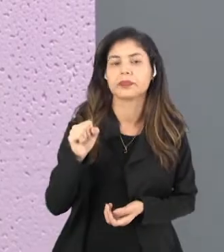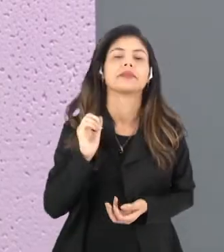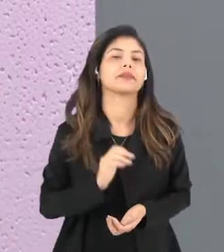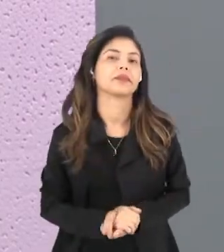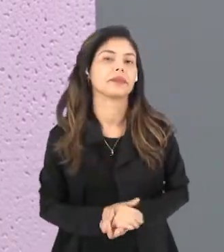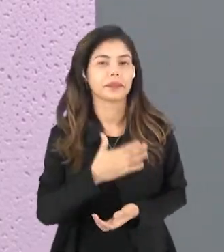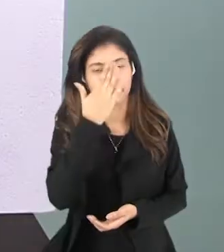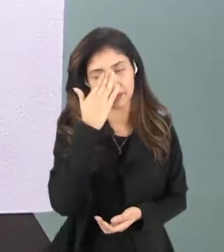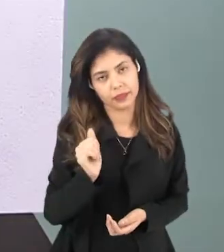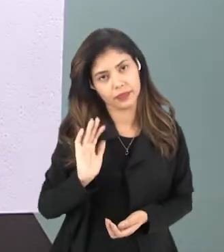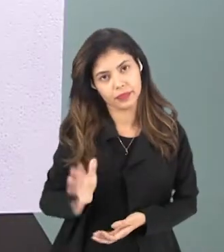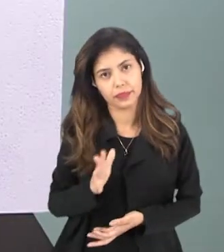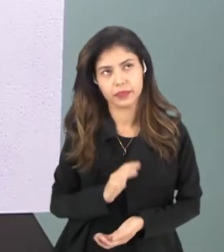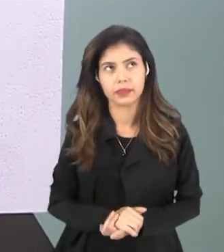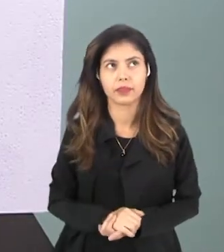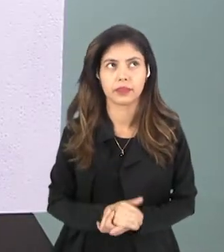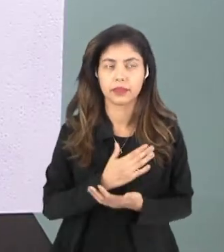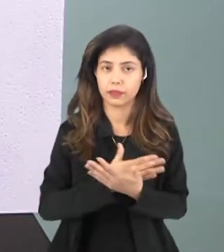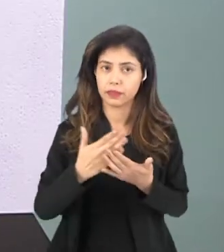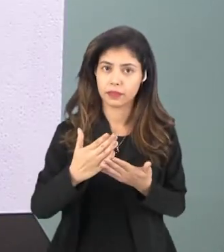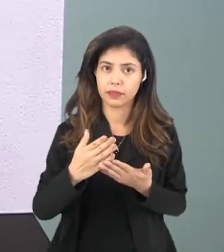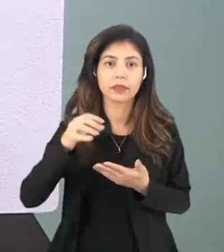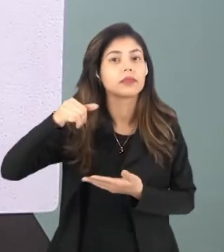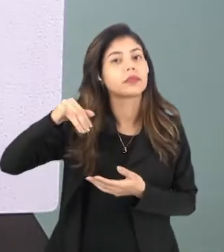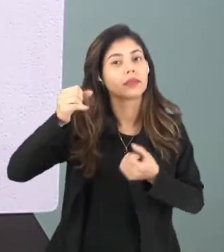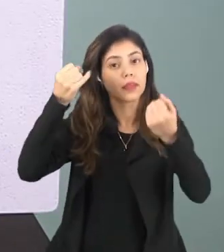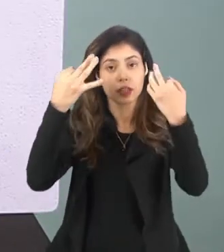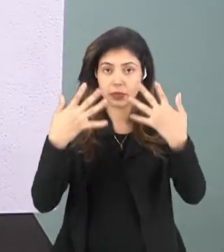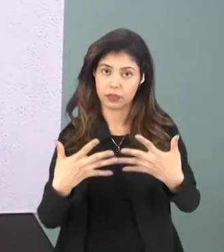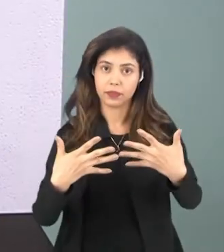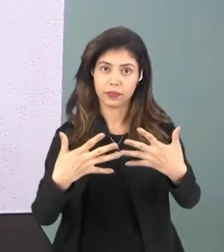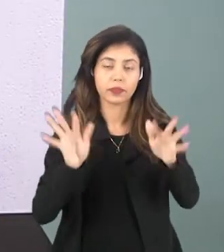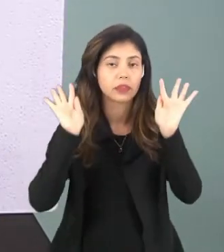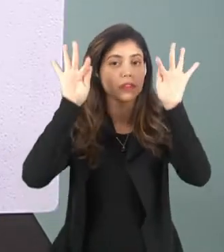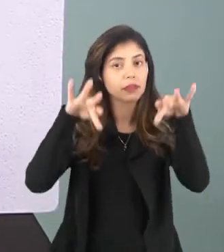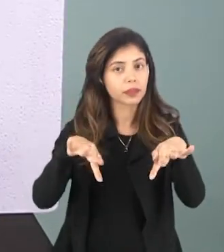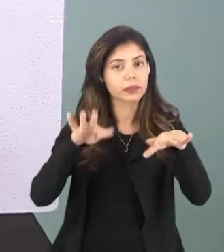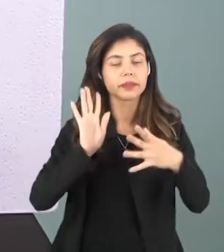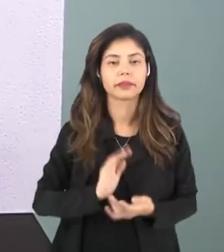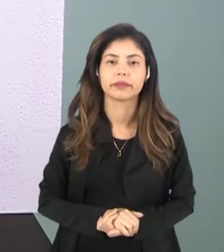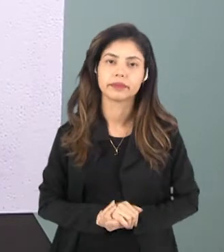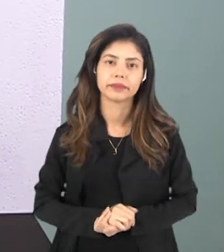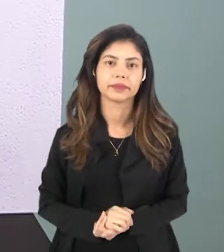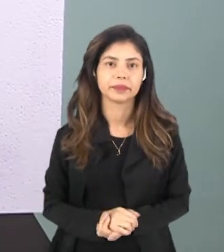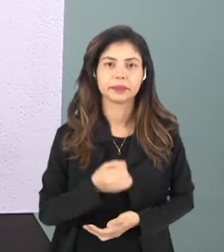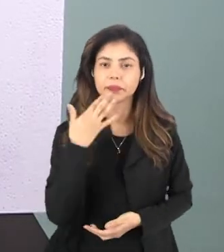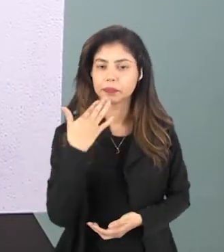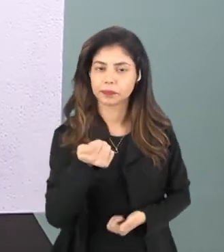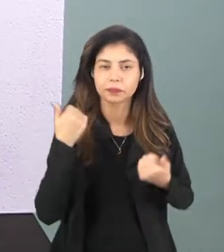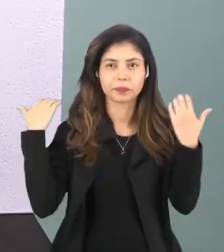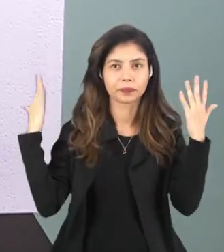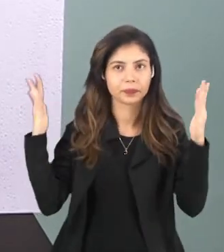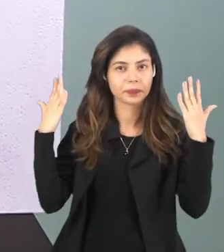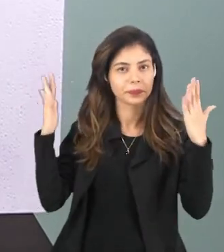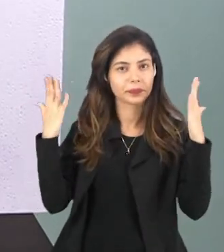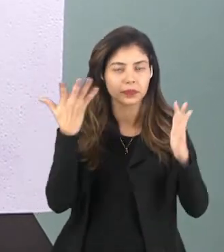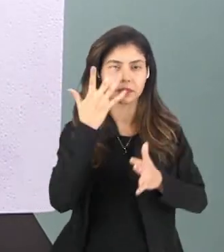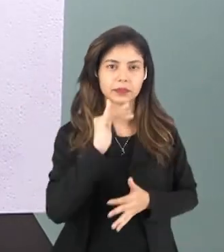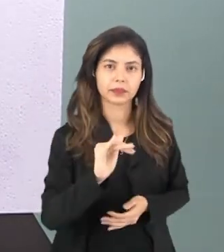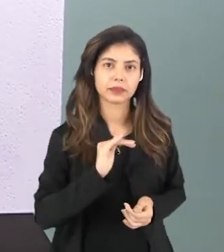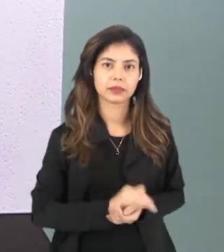nós já sabemos começo meio e sim muito bem